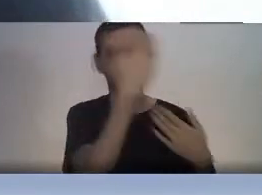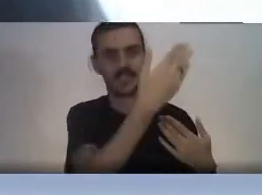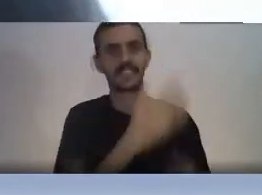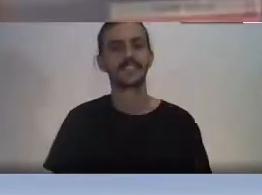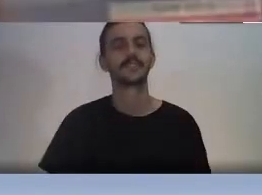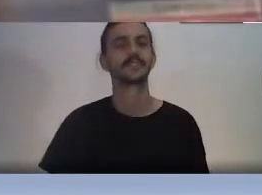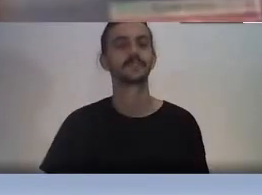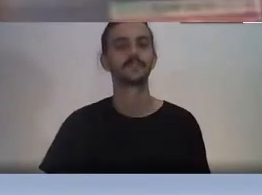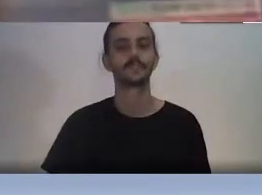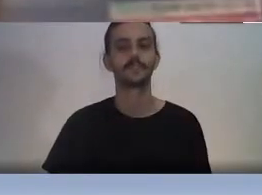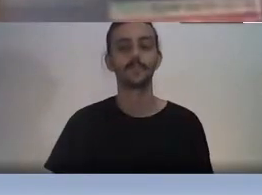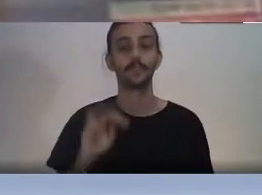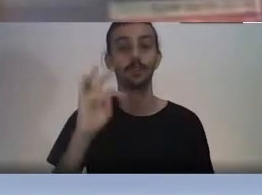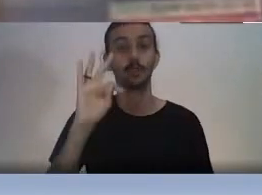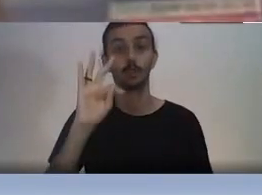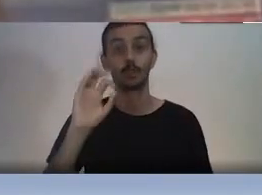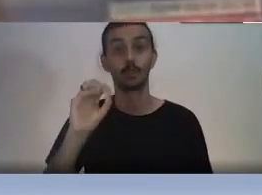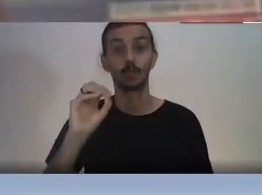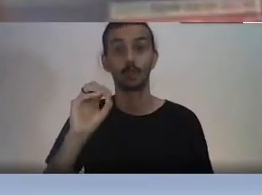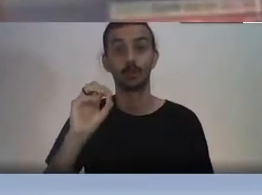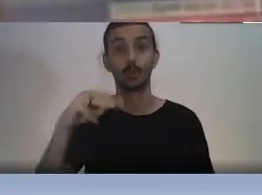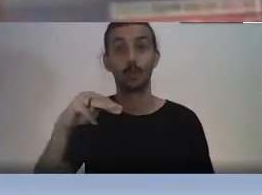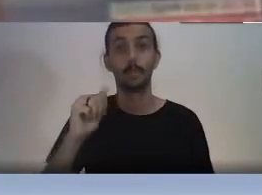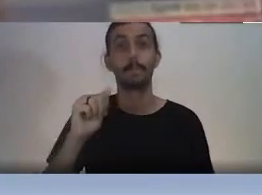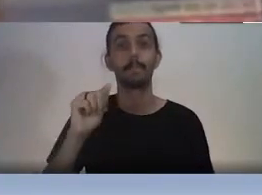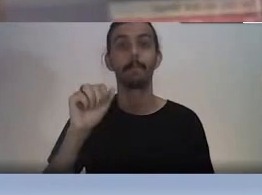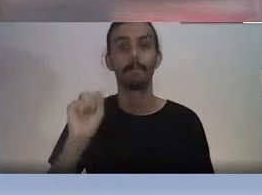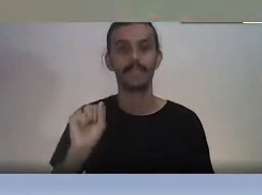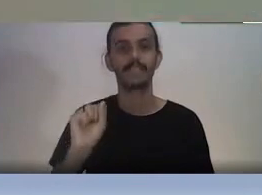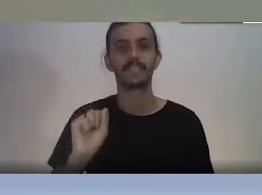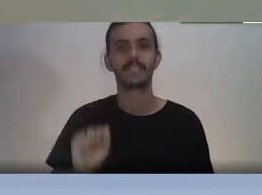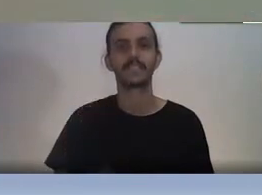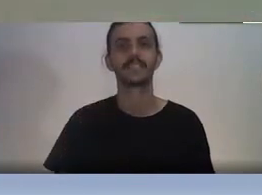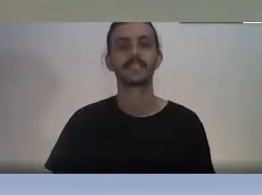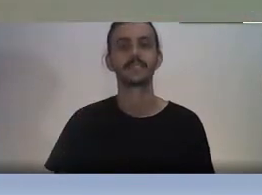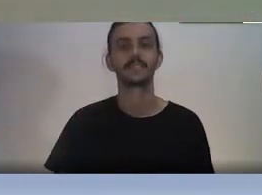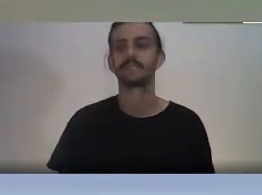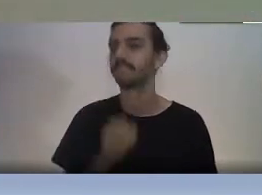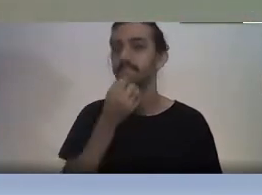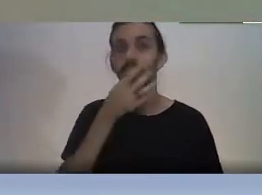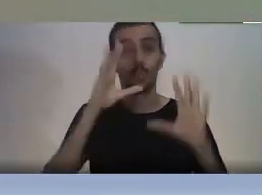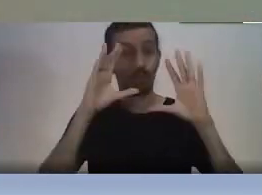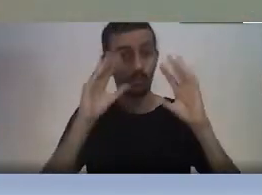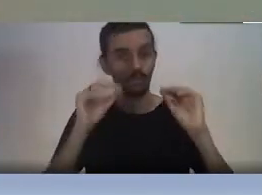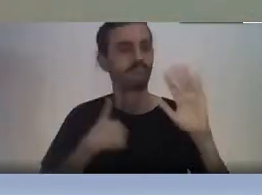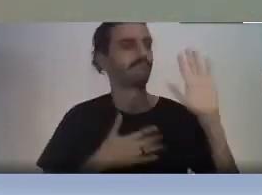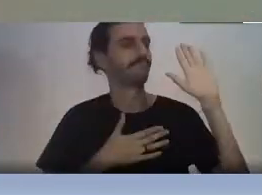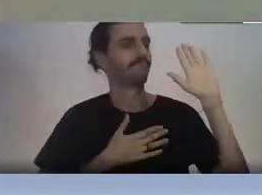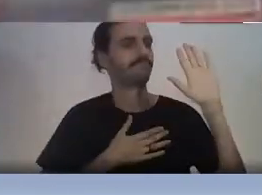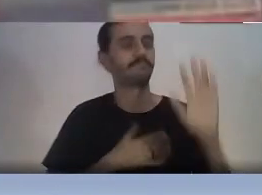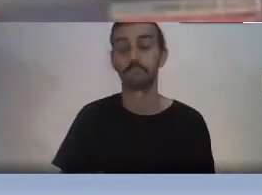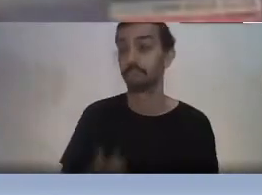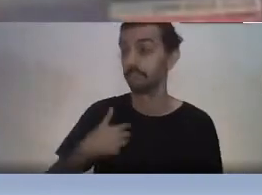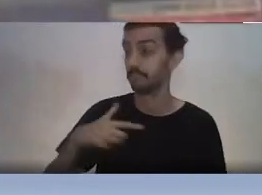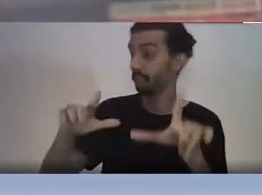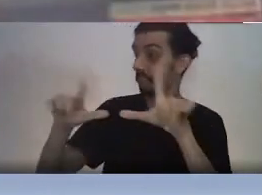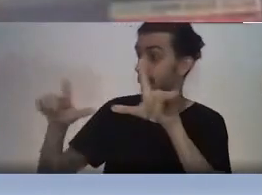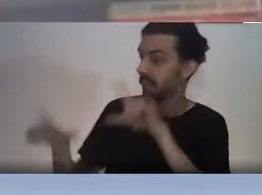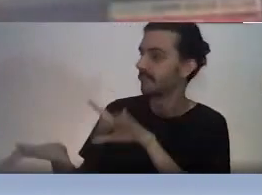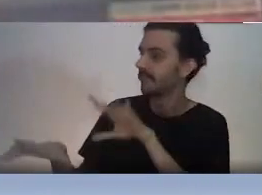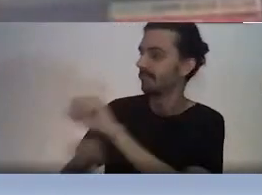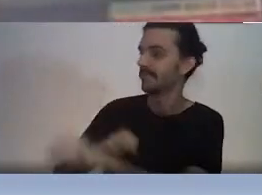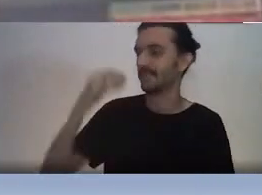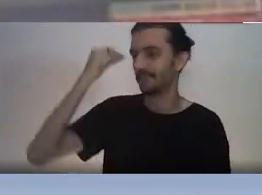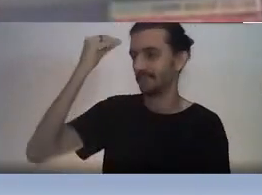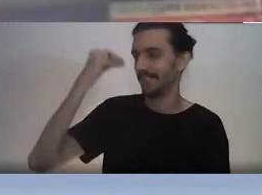Tomás de Oliveira. Boa noite, reitora. Assim eu prometo. Eu lhe concedo o grau de